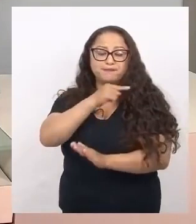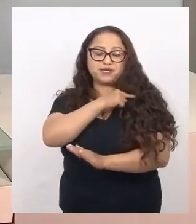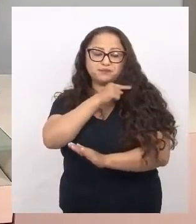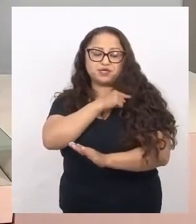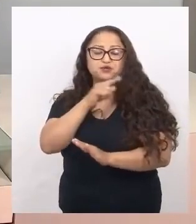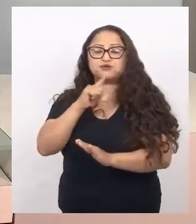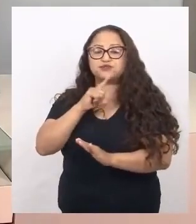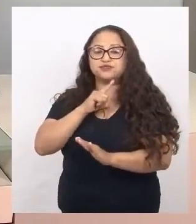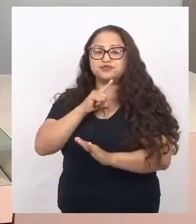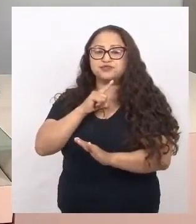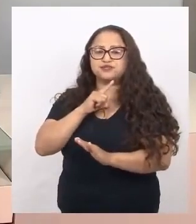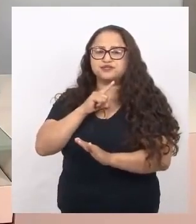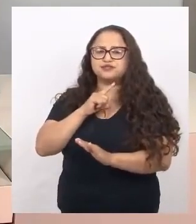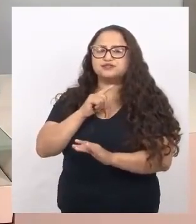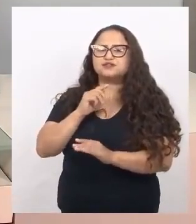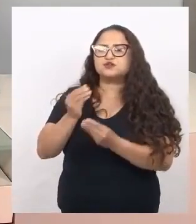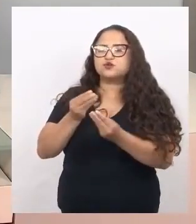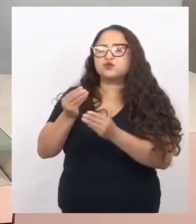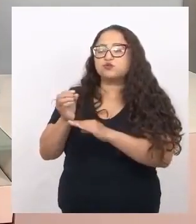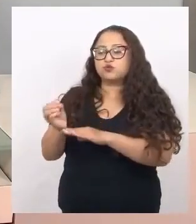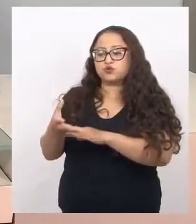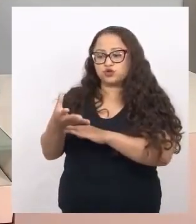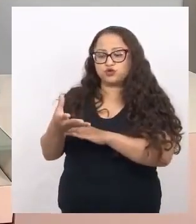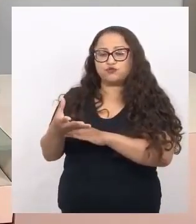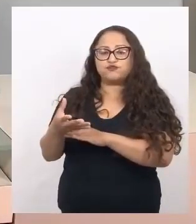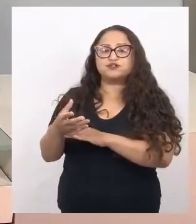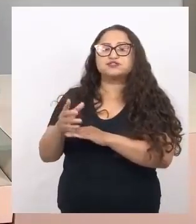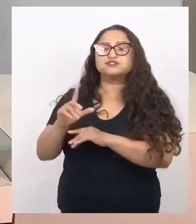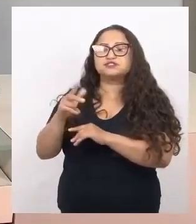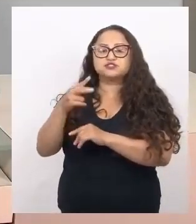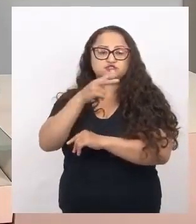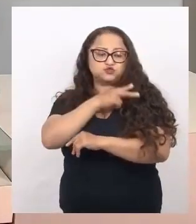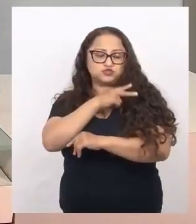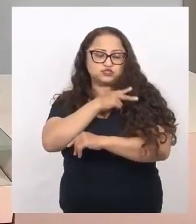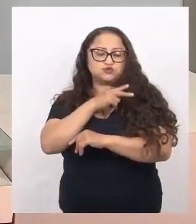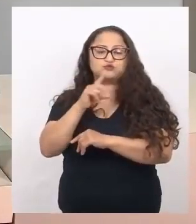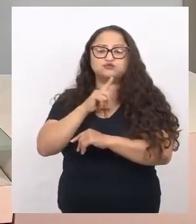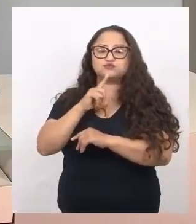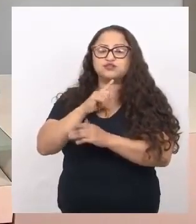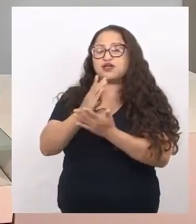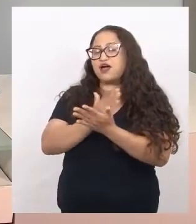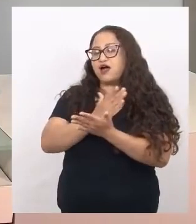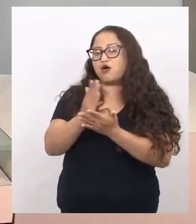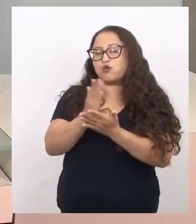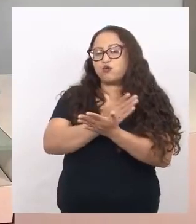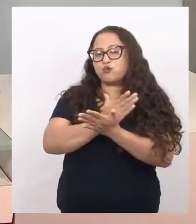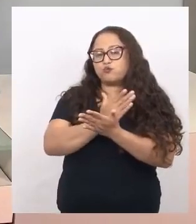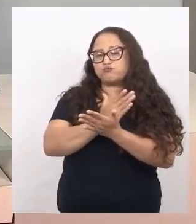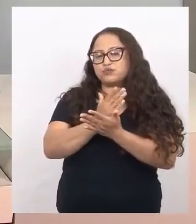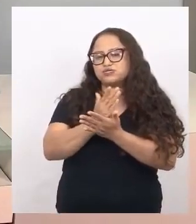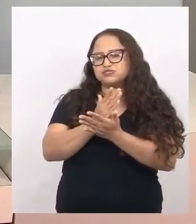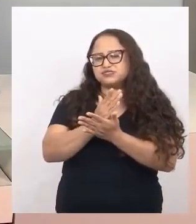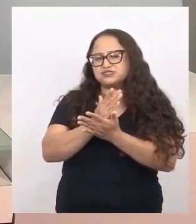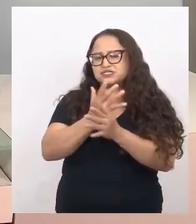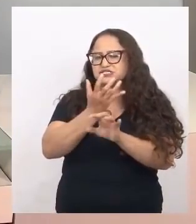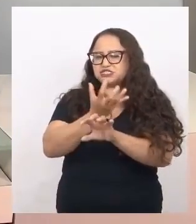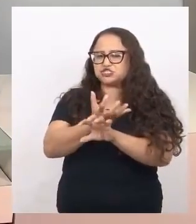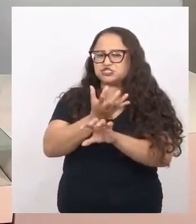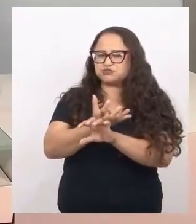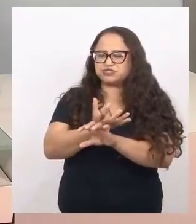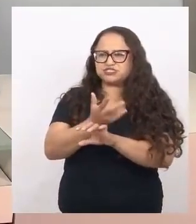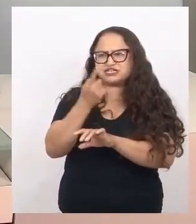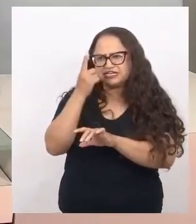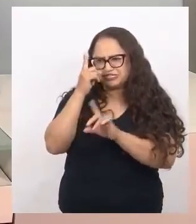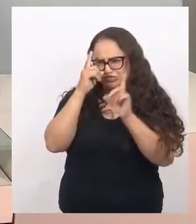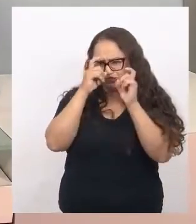gente tem as disciplinas do Inova, e na segunda série, a gente tem algumas. Aí é mais difícil, mas